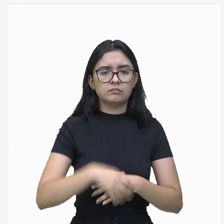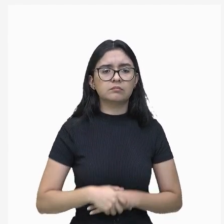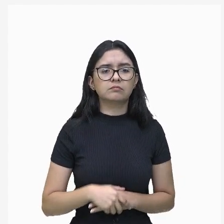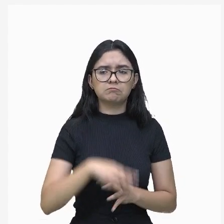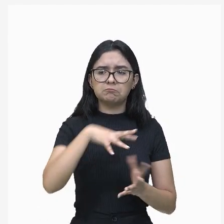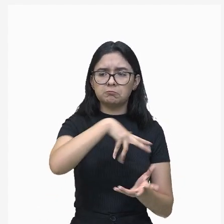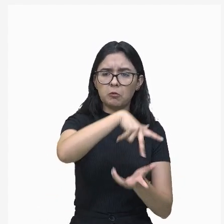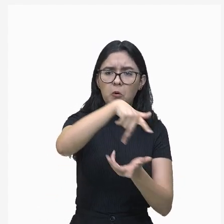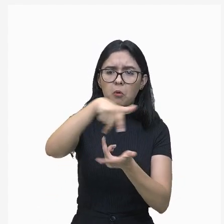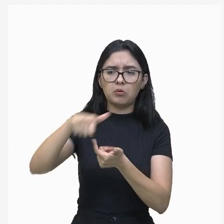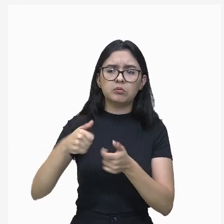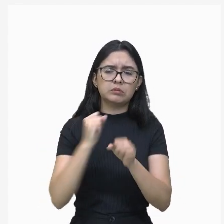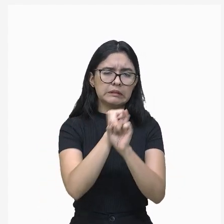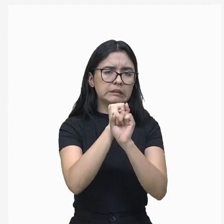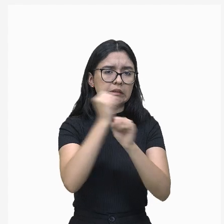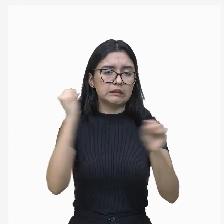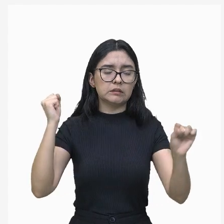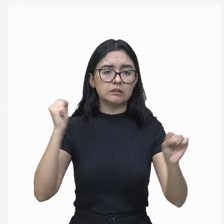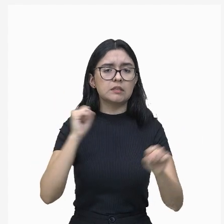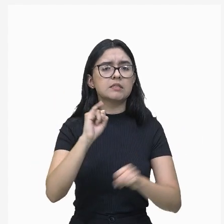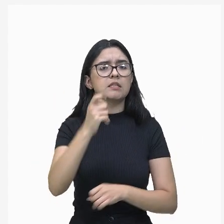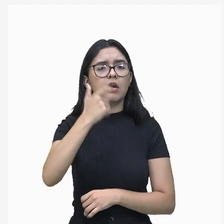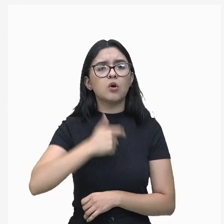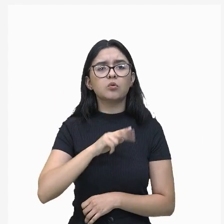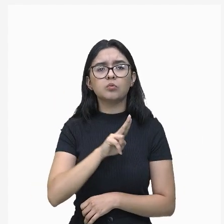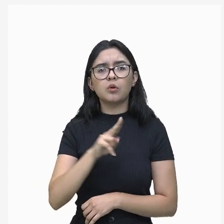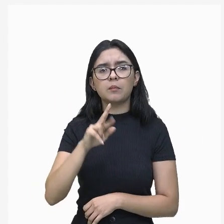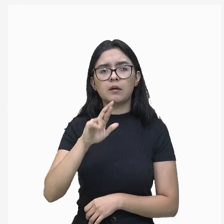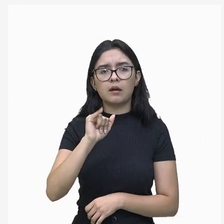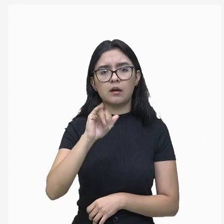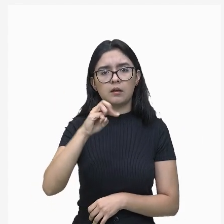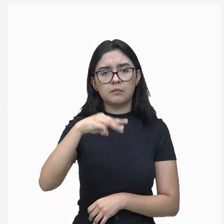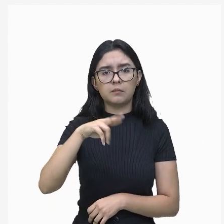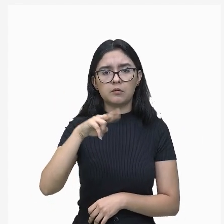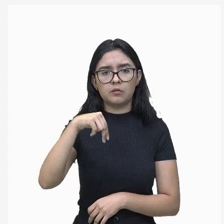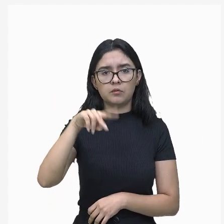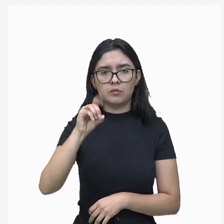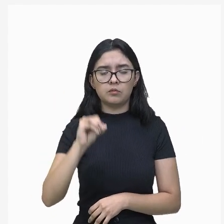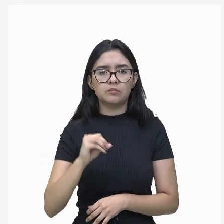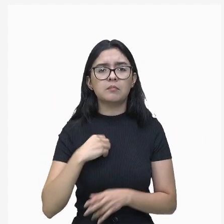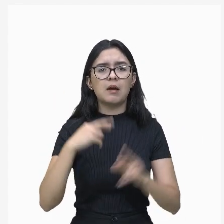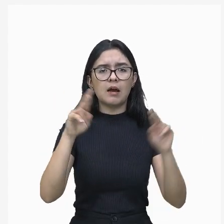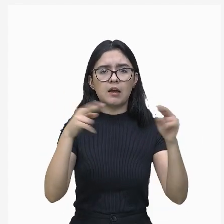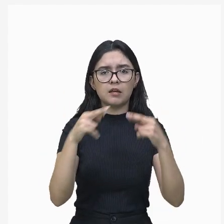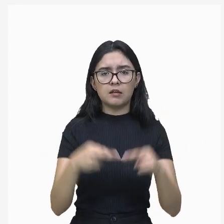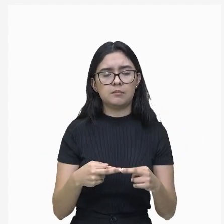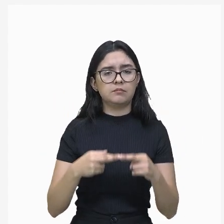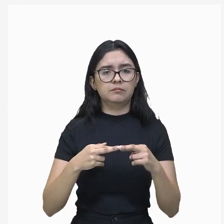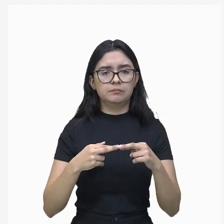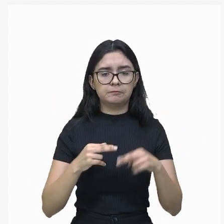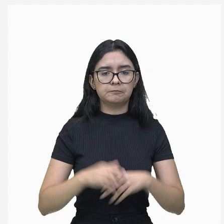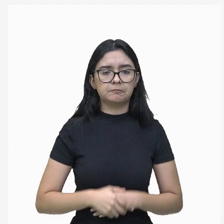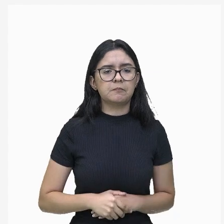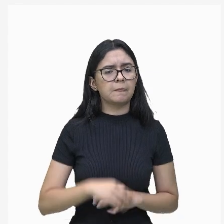mundo, se eu me chamasse Raimundo, seria uma rima, não seria uma solução. Mundo, mundo,